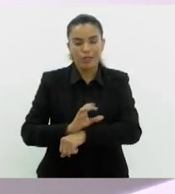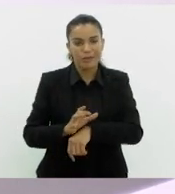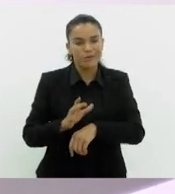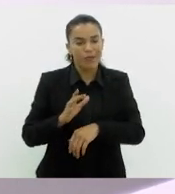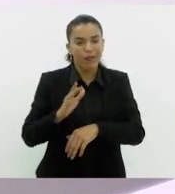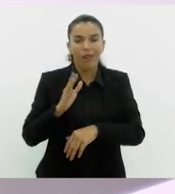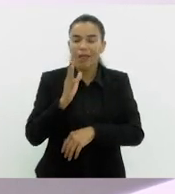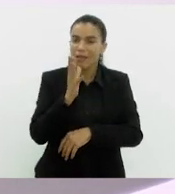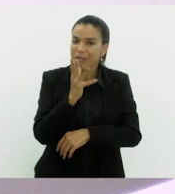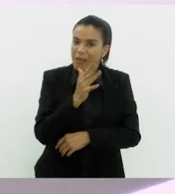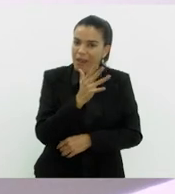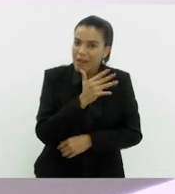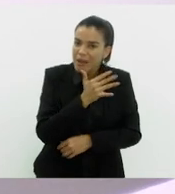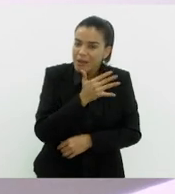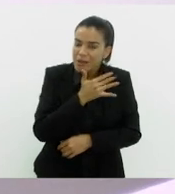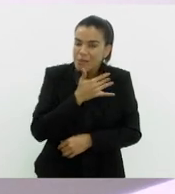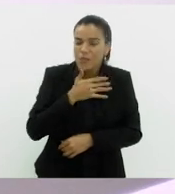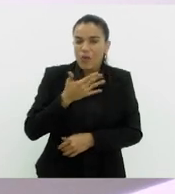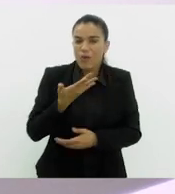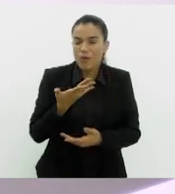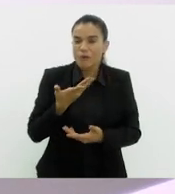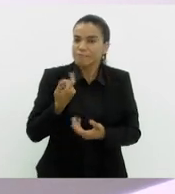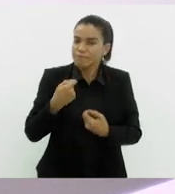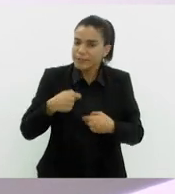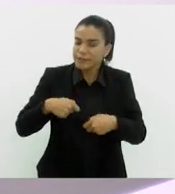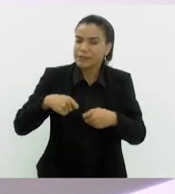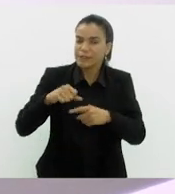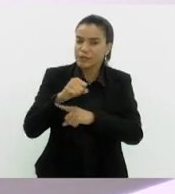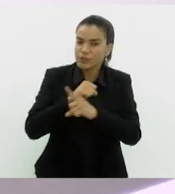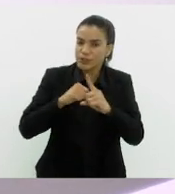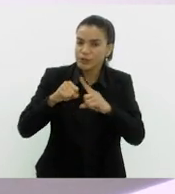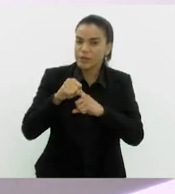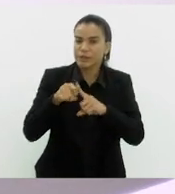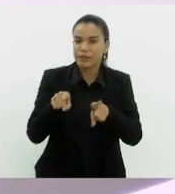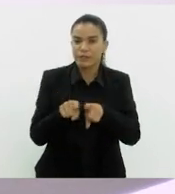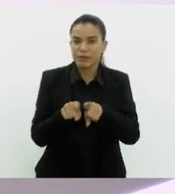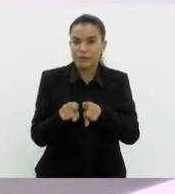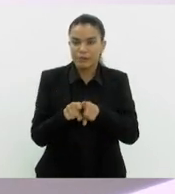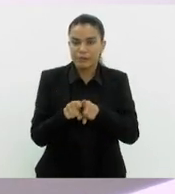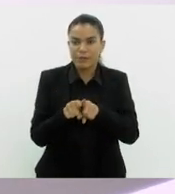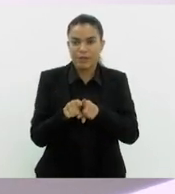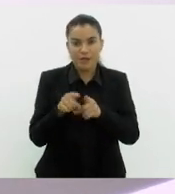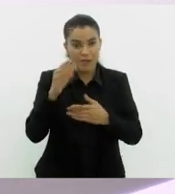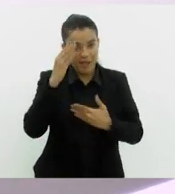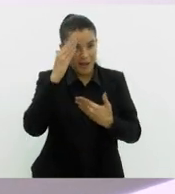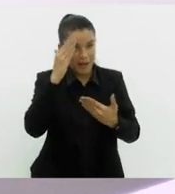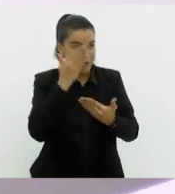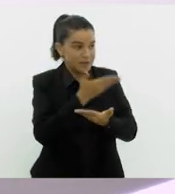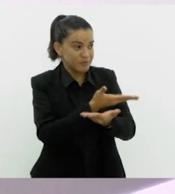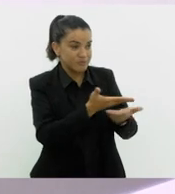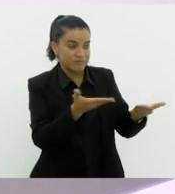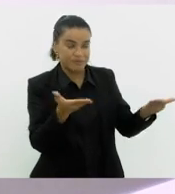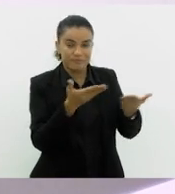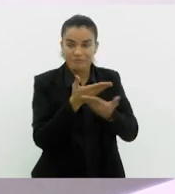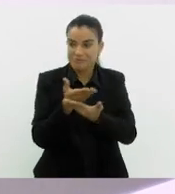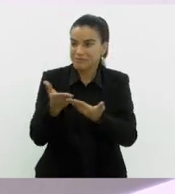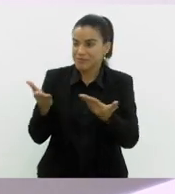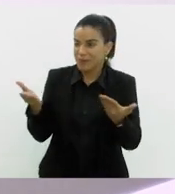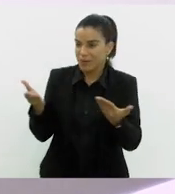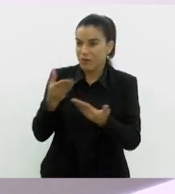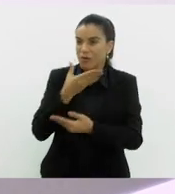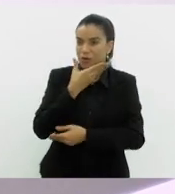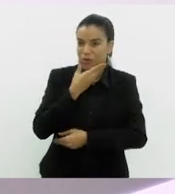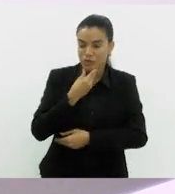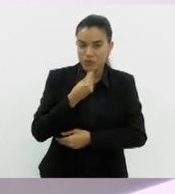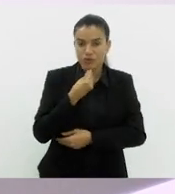muito lenta, mas ela precisa envolver a sociedade como um todo, e os homens, né, agradeço aos que estão aqui representando as